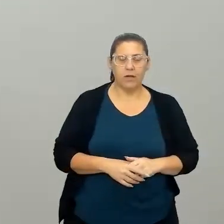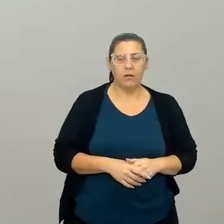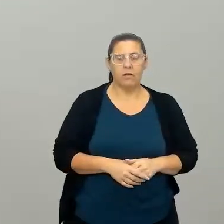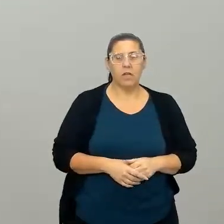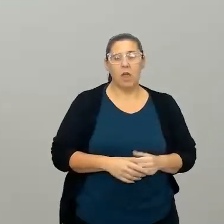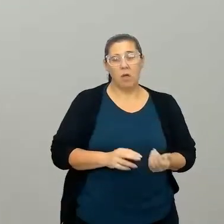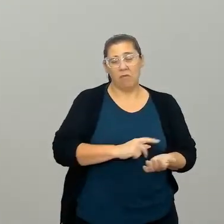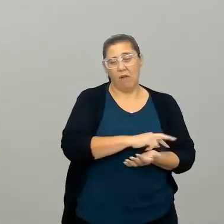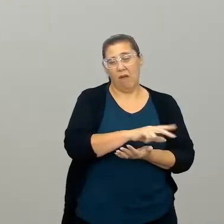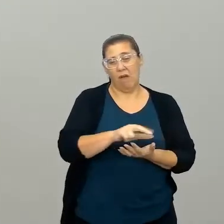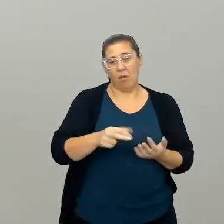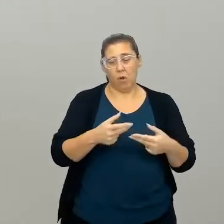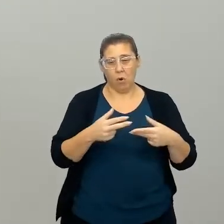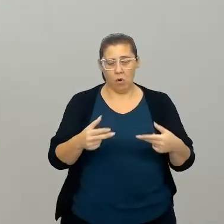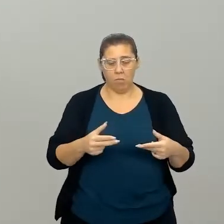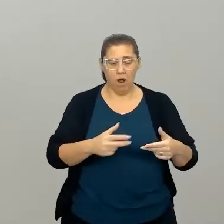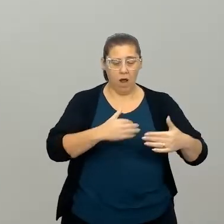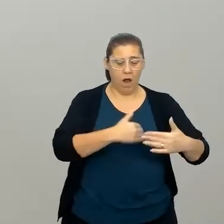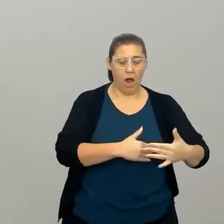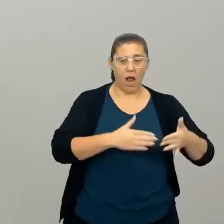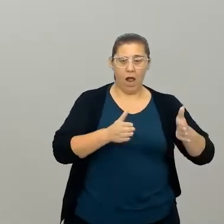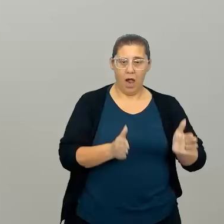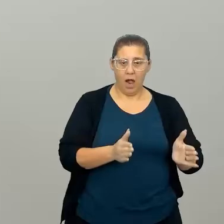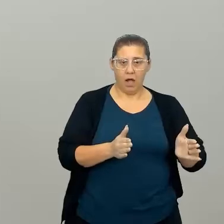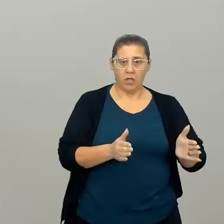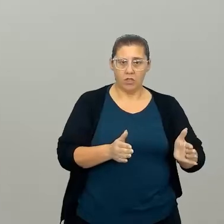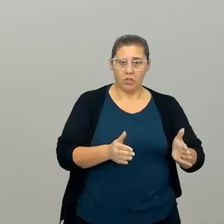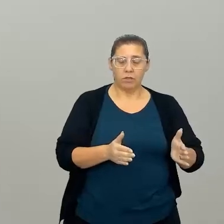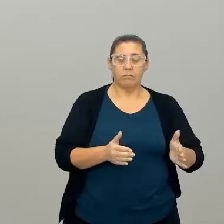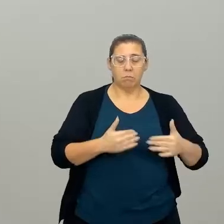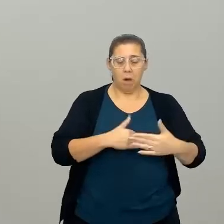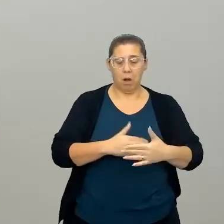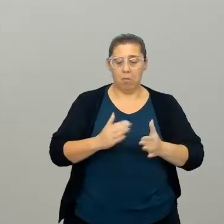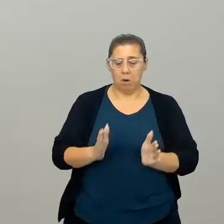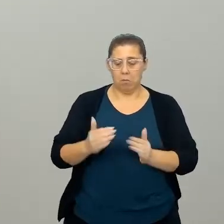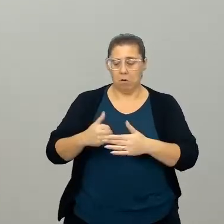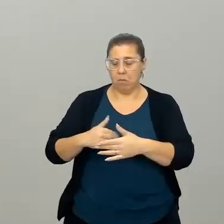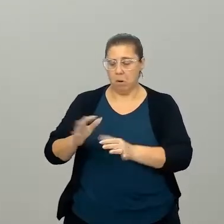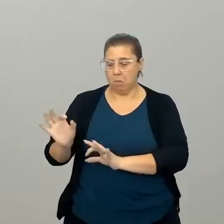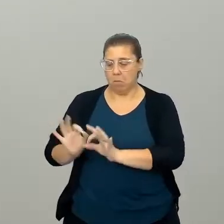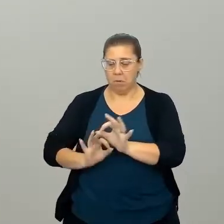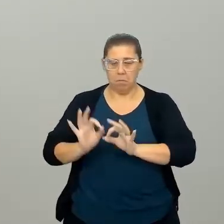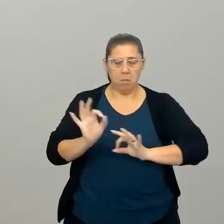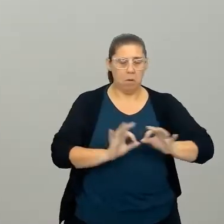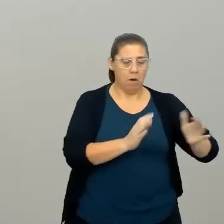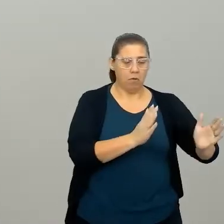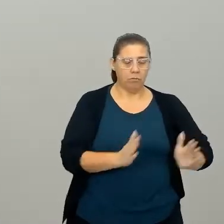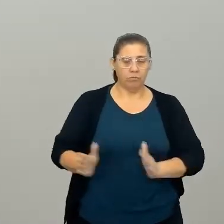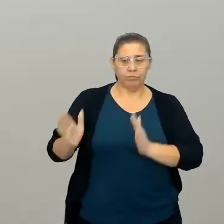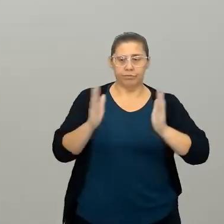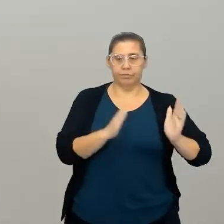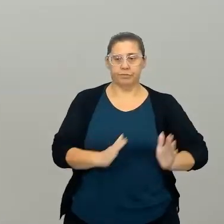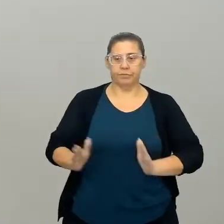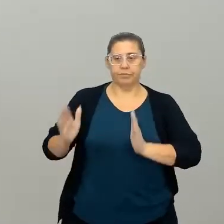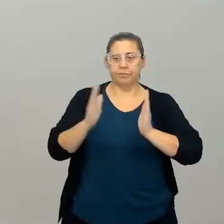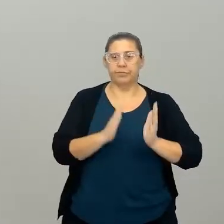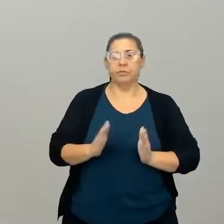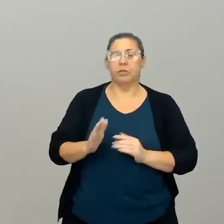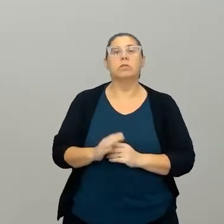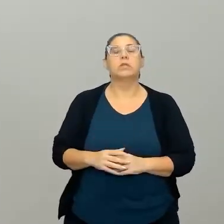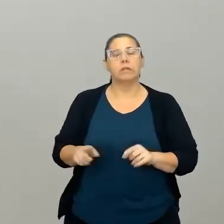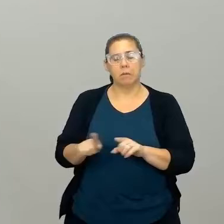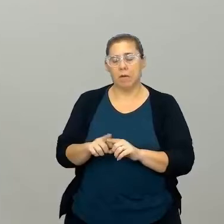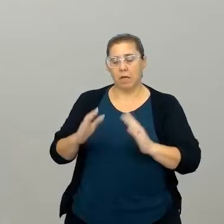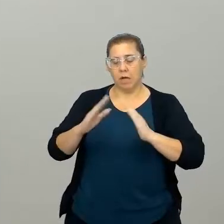de pedidos, encaixotar milhares de pedidos, fazer o deslocamento de milhares de pedidos, receber isso